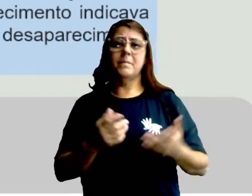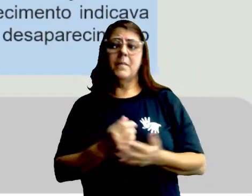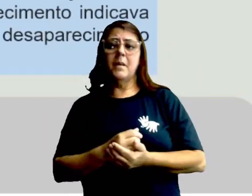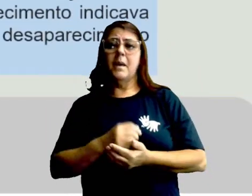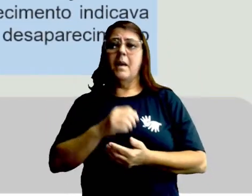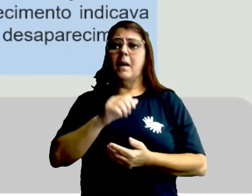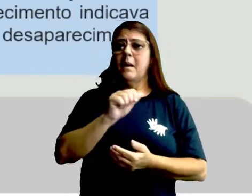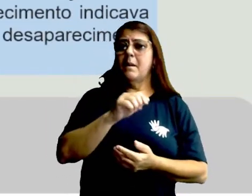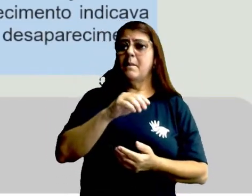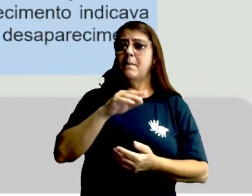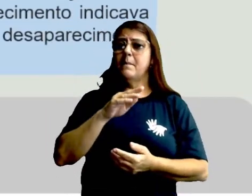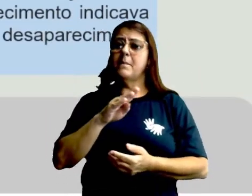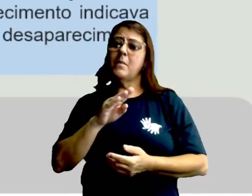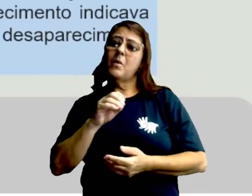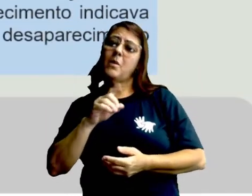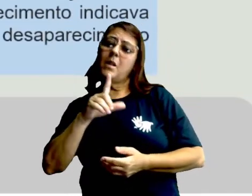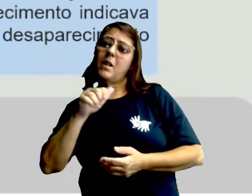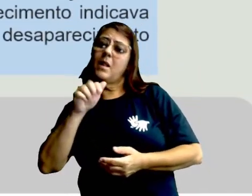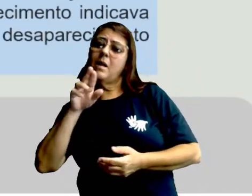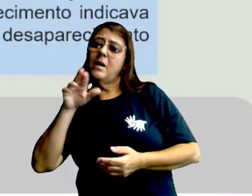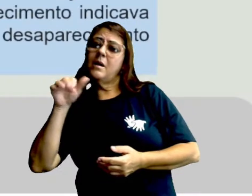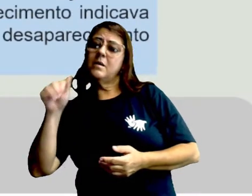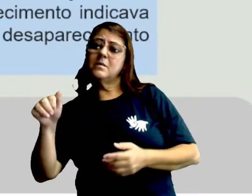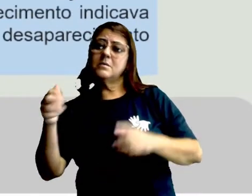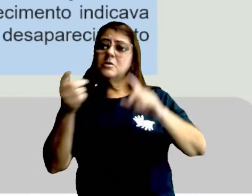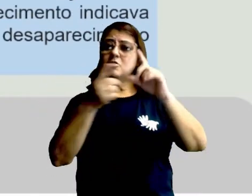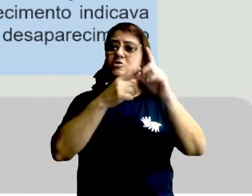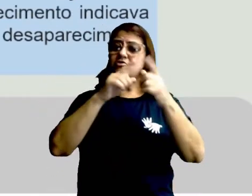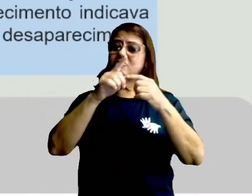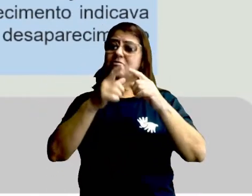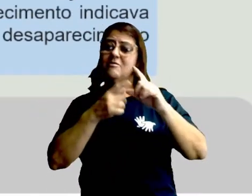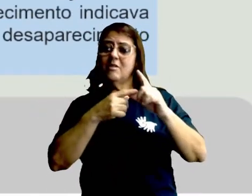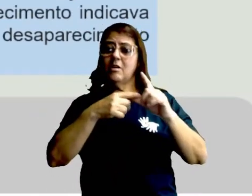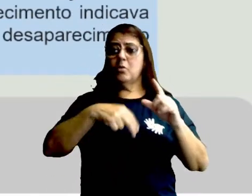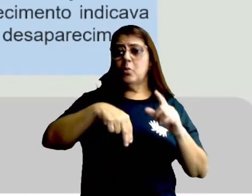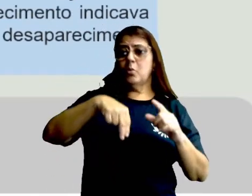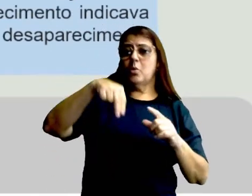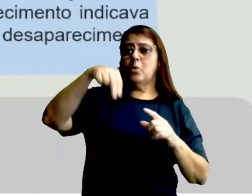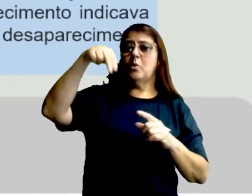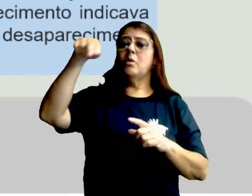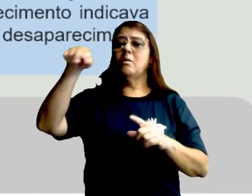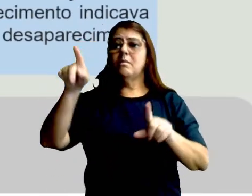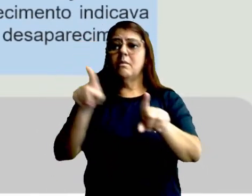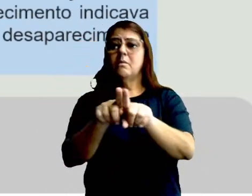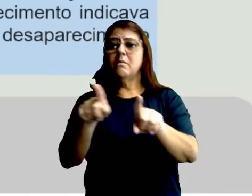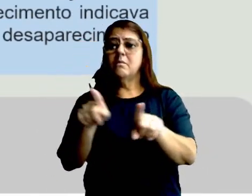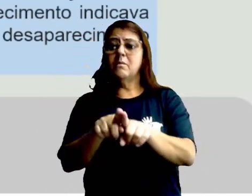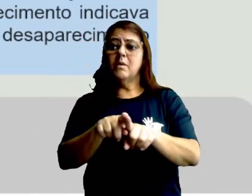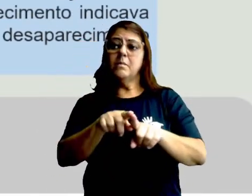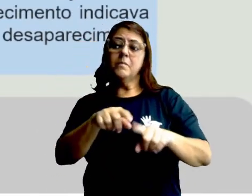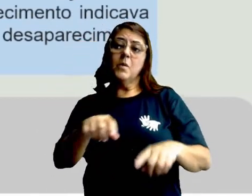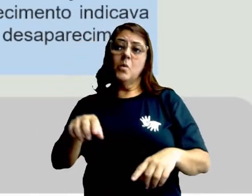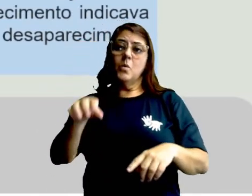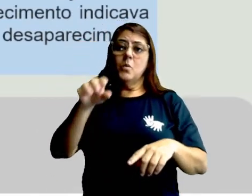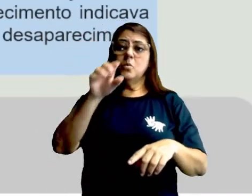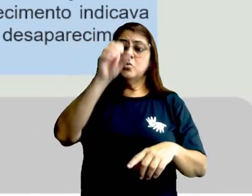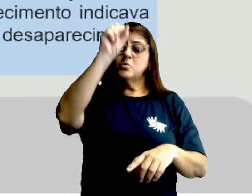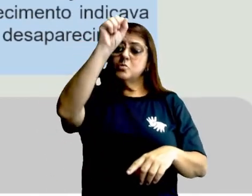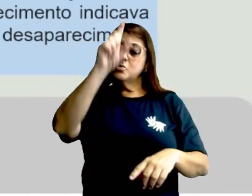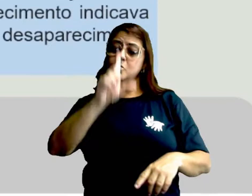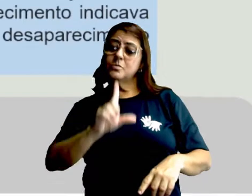Polaris, também chamada de Estrela do Norte, e Cruzeiro do Sul, que mostravam onde ficava o Norte e o